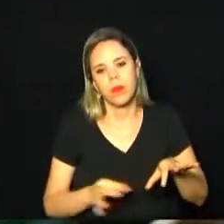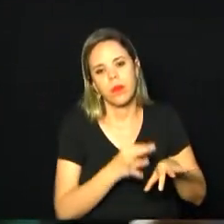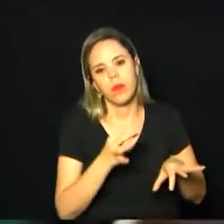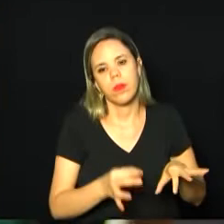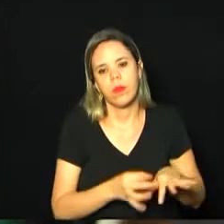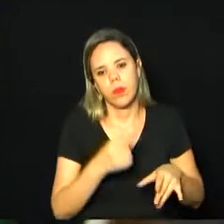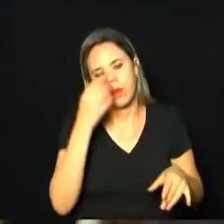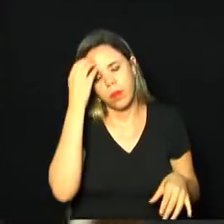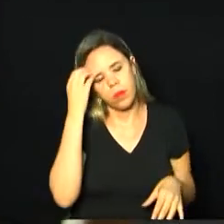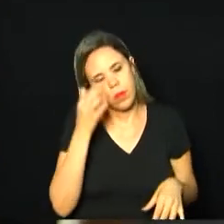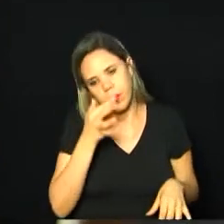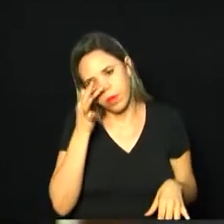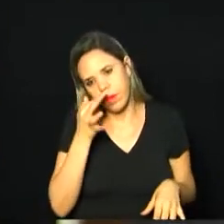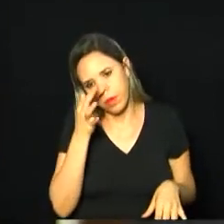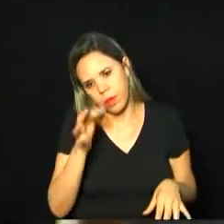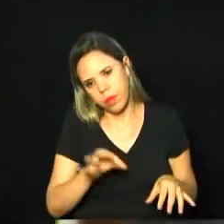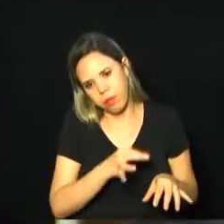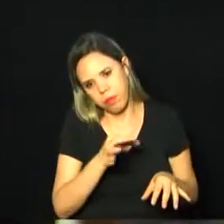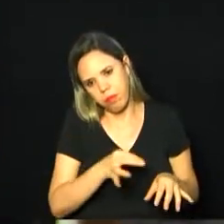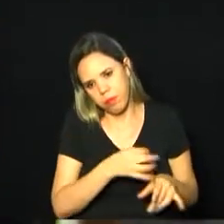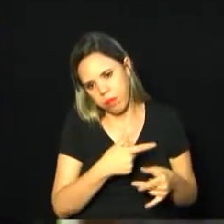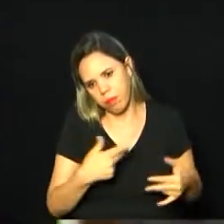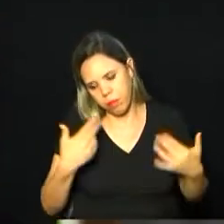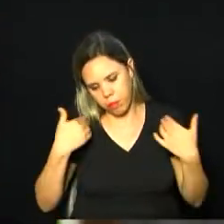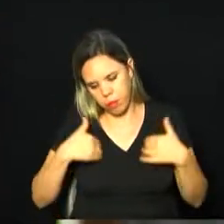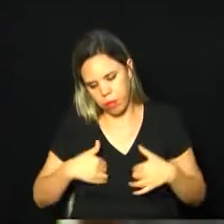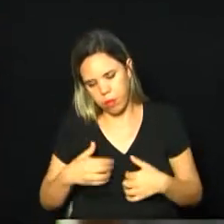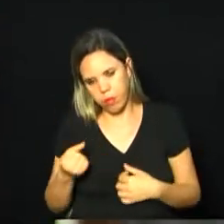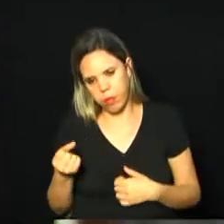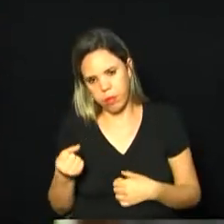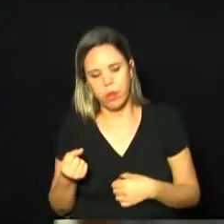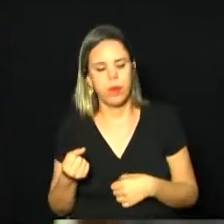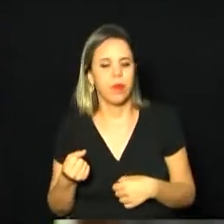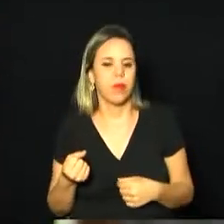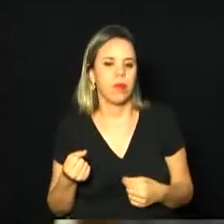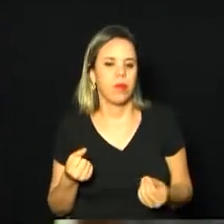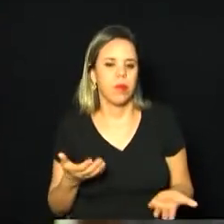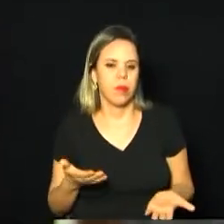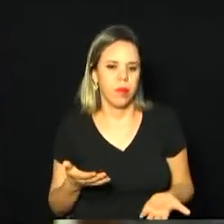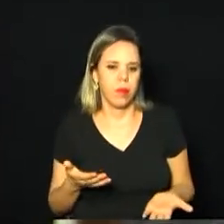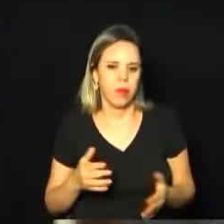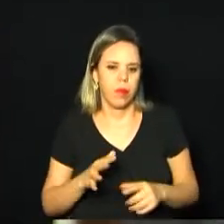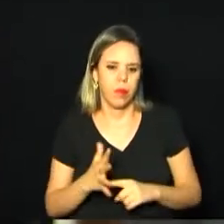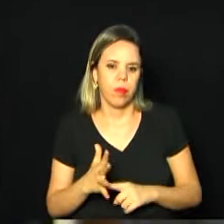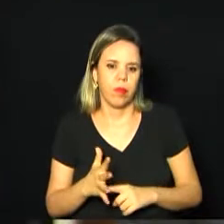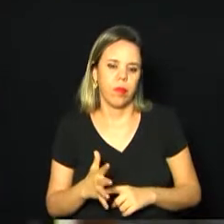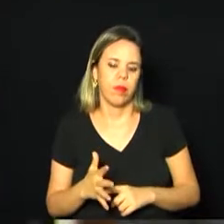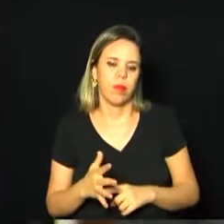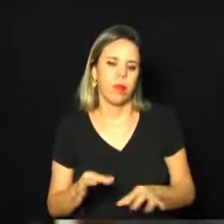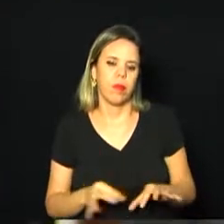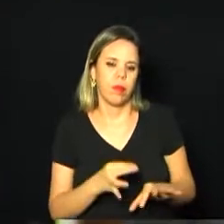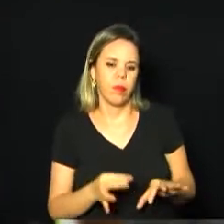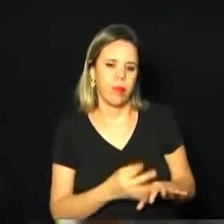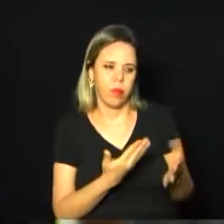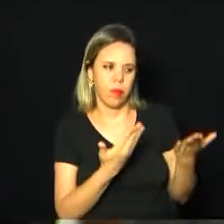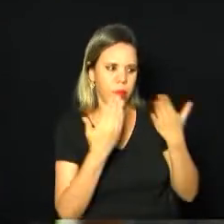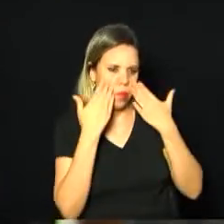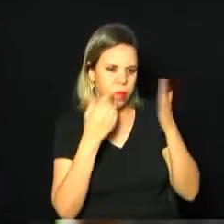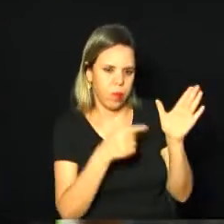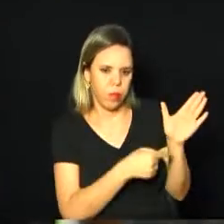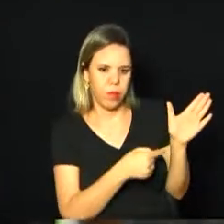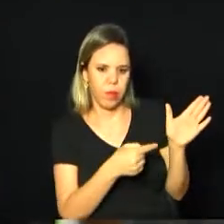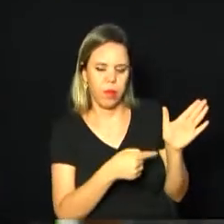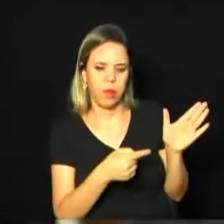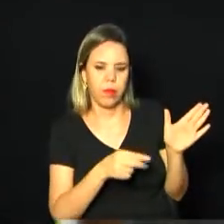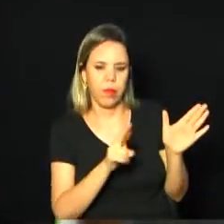costura flores e Bordados e roupas brancas e esta máquina que está aqui hoje em exposição